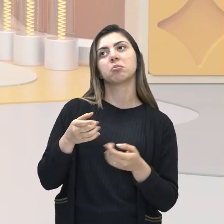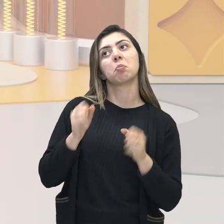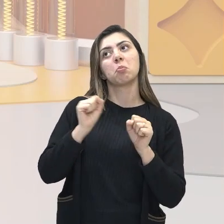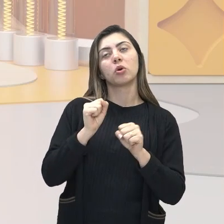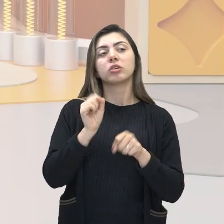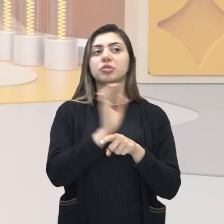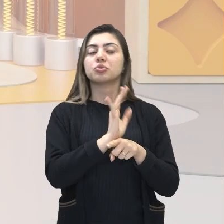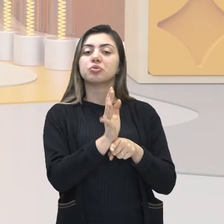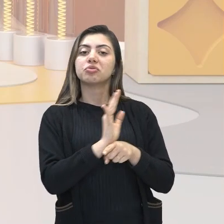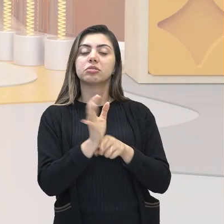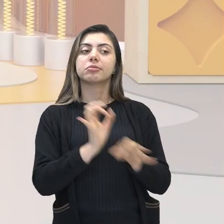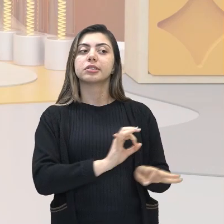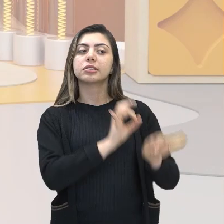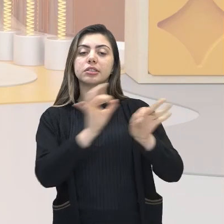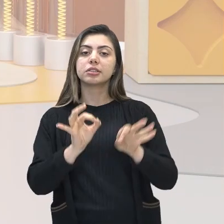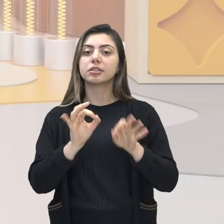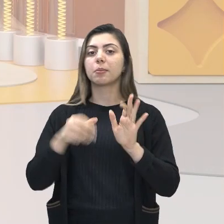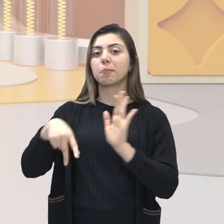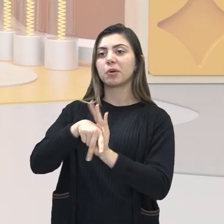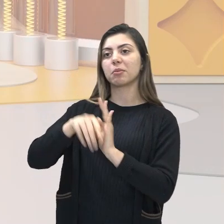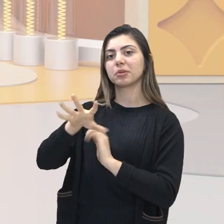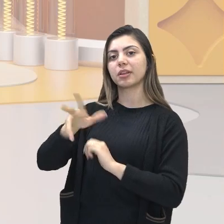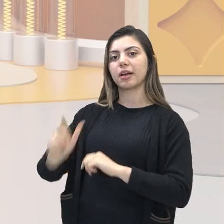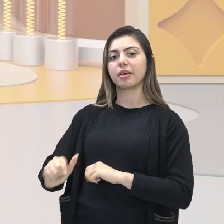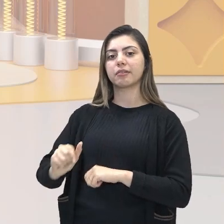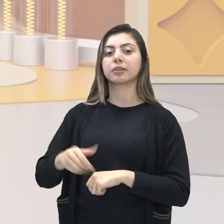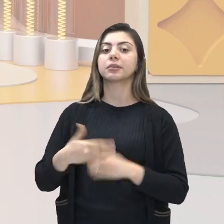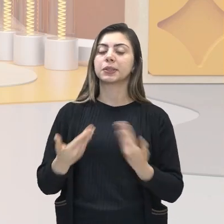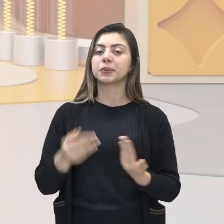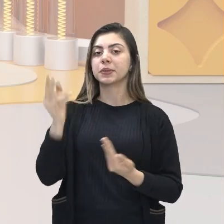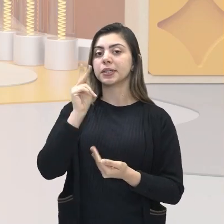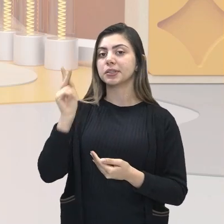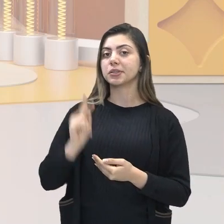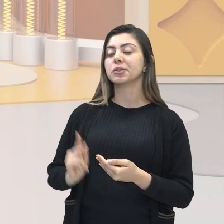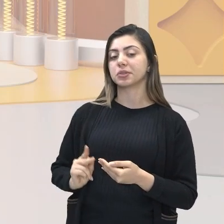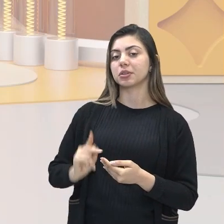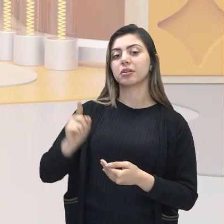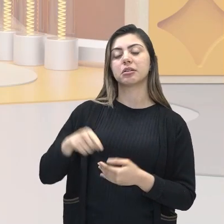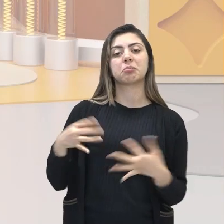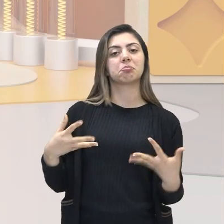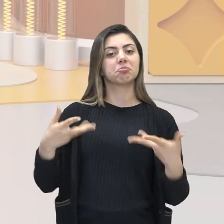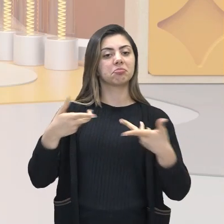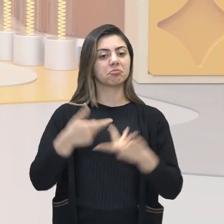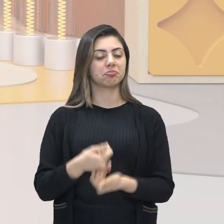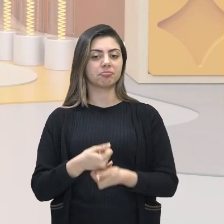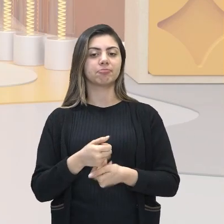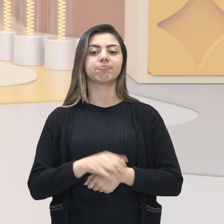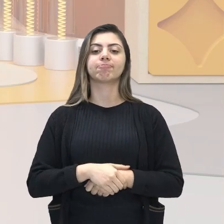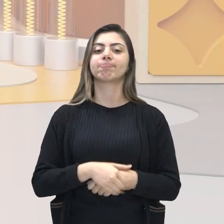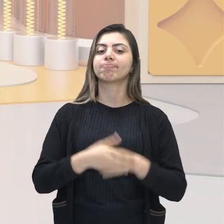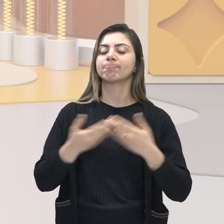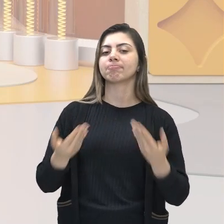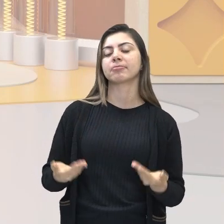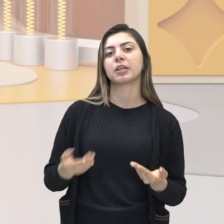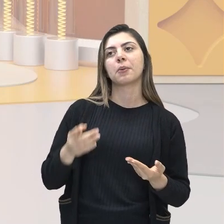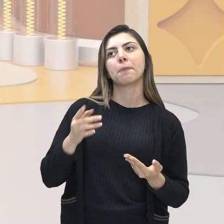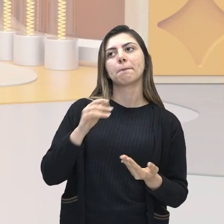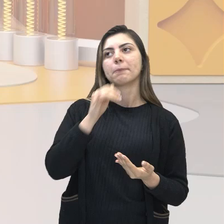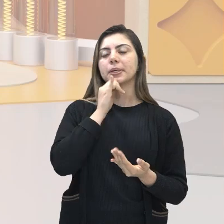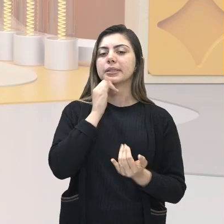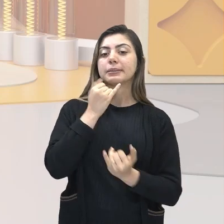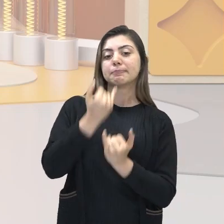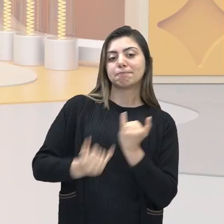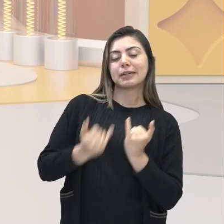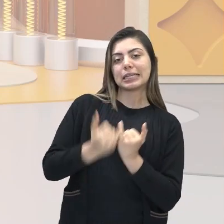essas áreas aí do continente africano? A história da África ela é uma história muito rica, né? Ela não pode ser tão igual